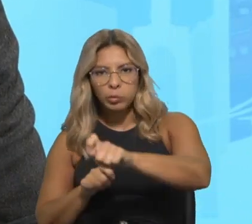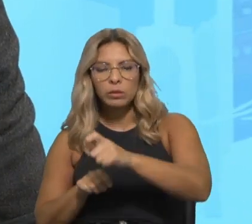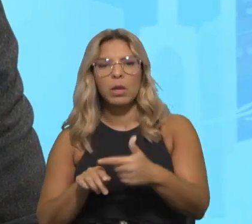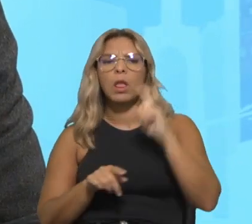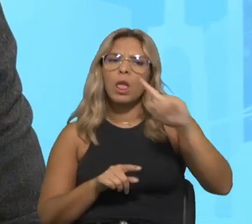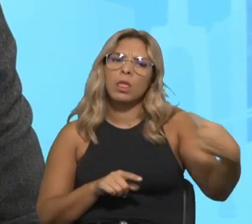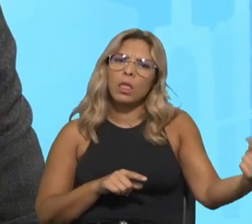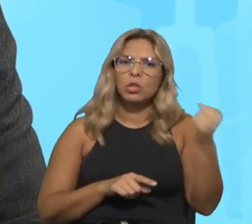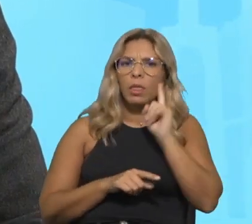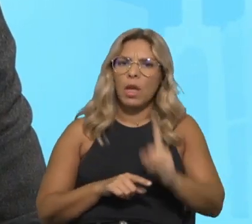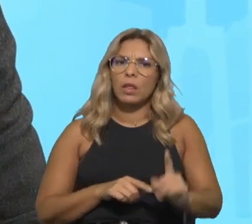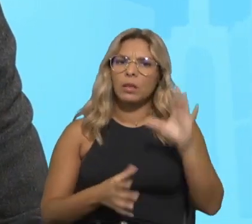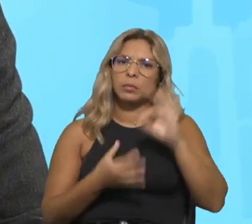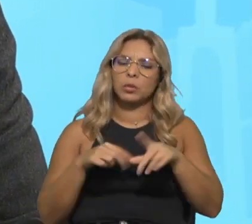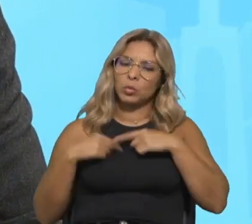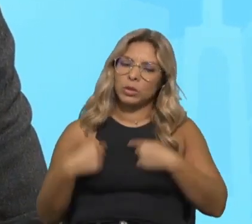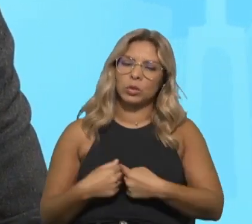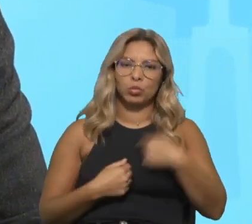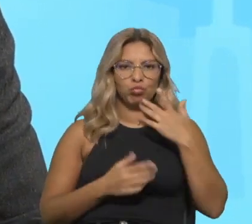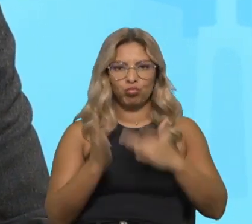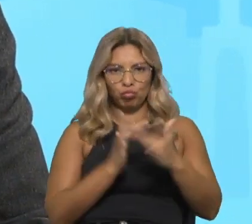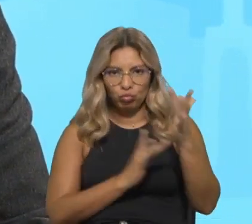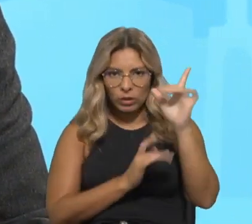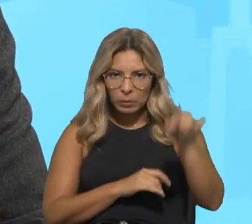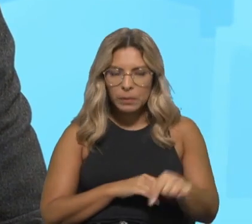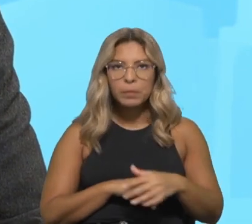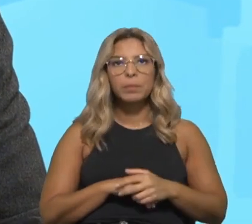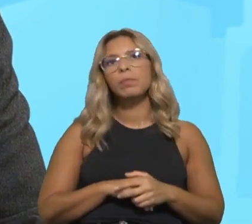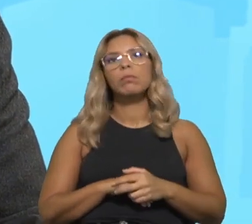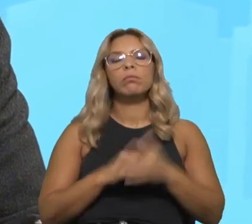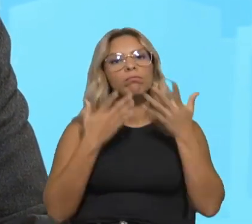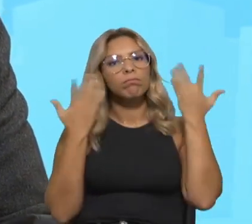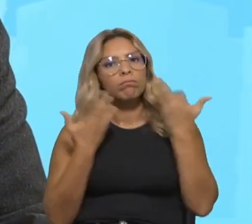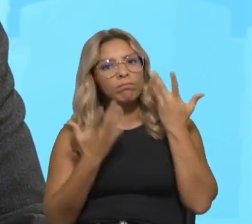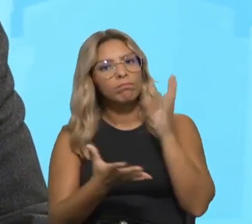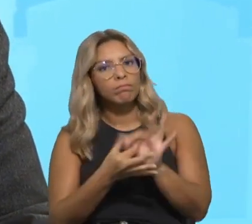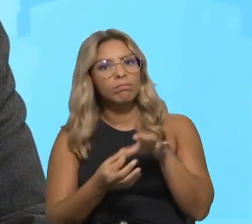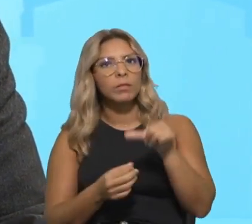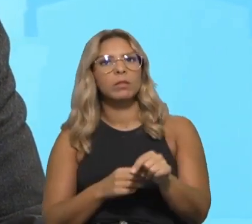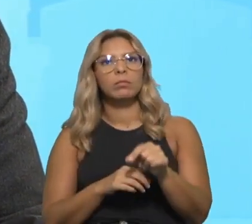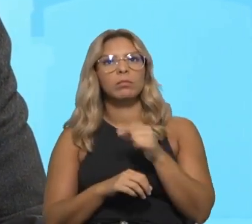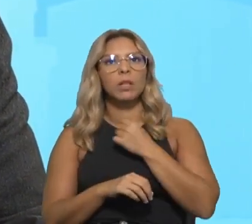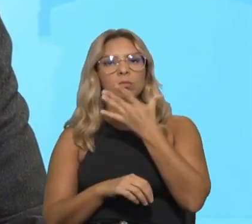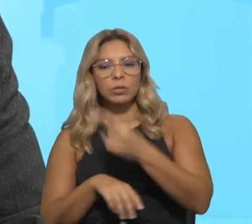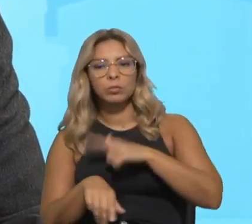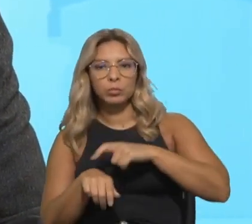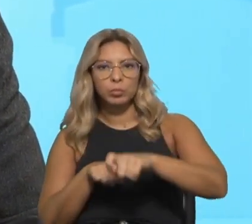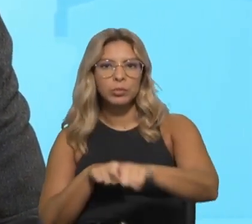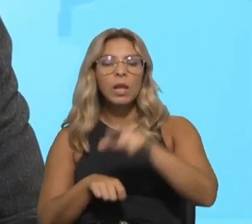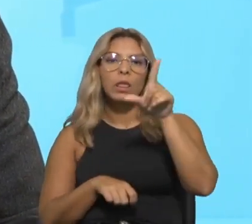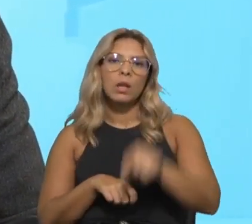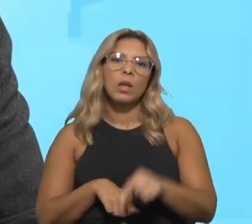ano sobretudo no Coração de Jesus e animamos a lexão divina durante o advento e durante a quaresma